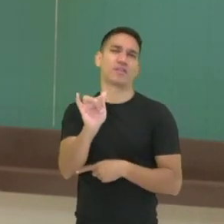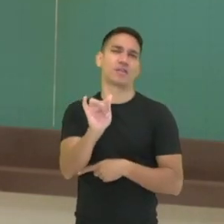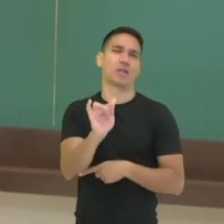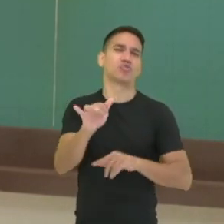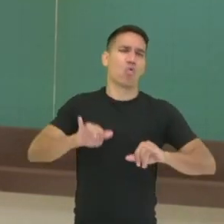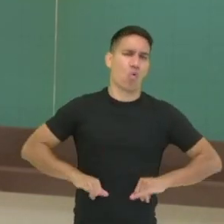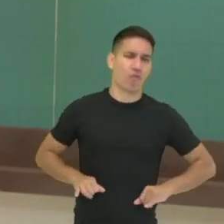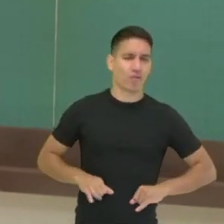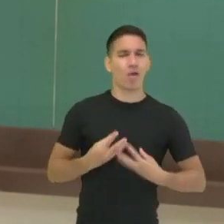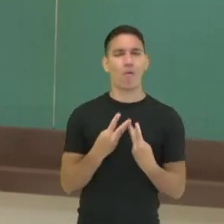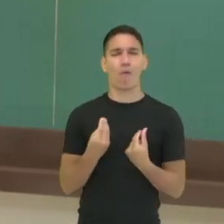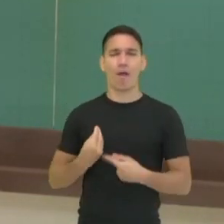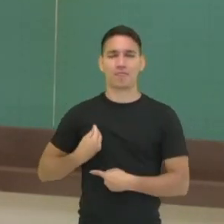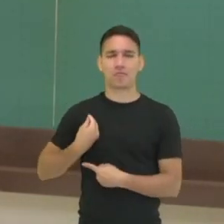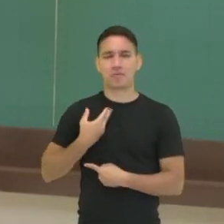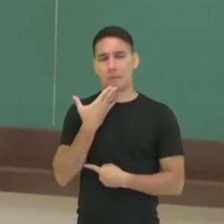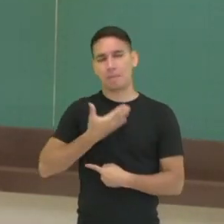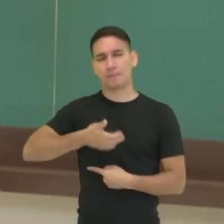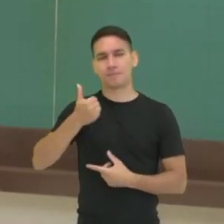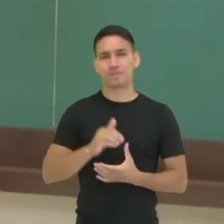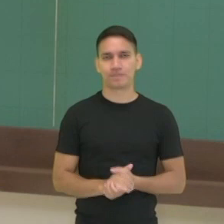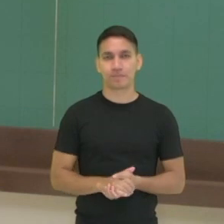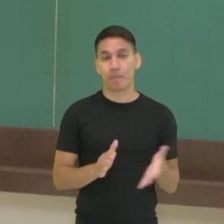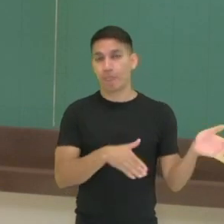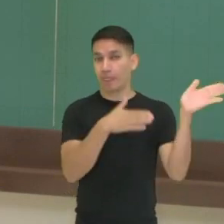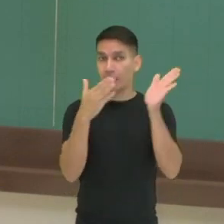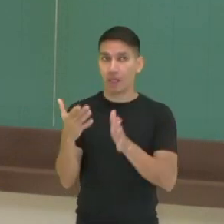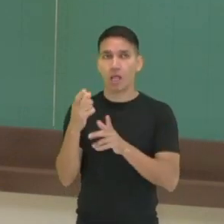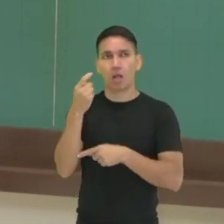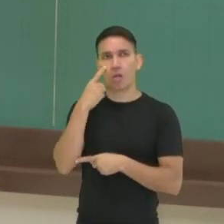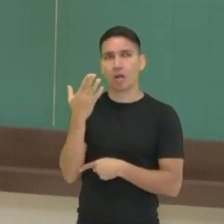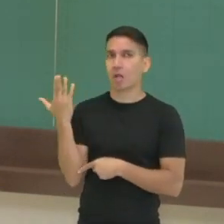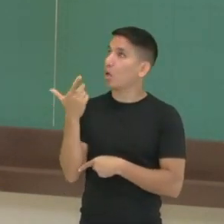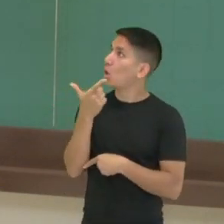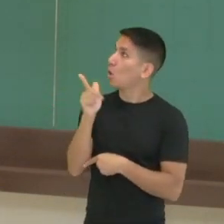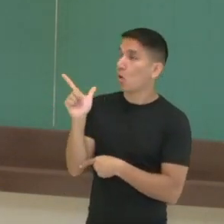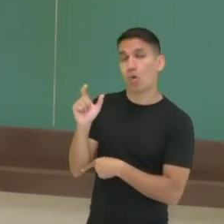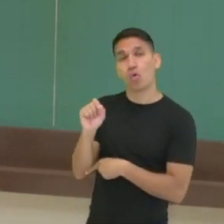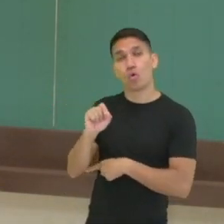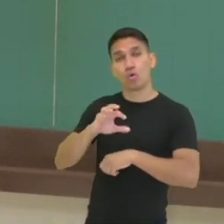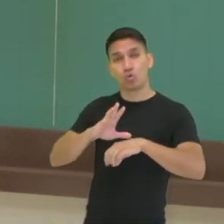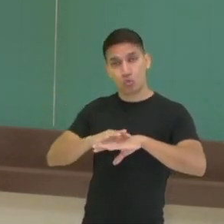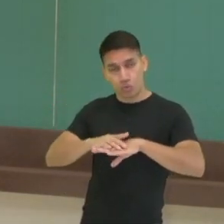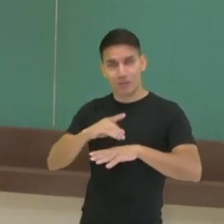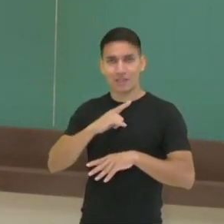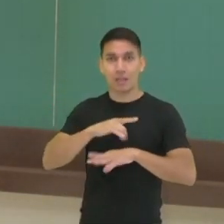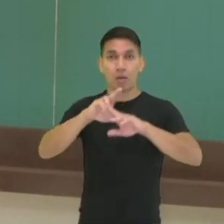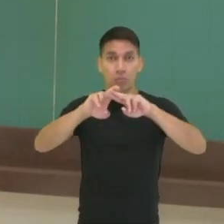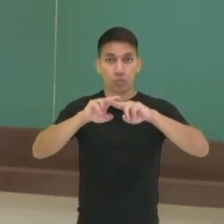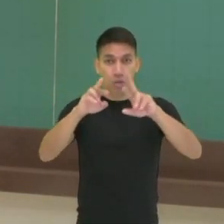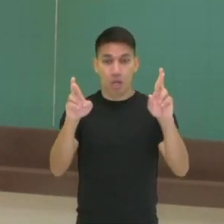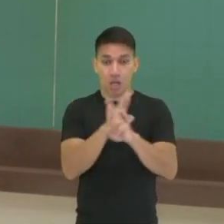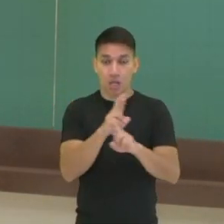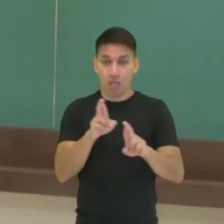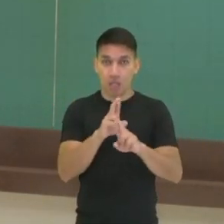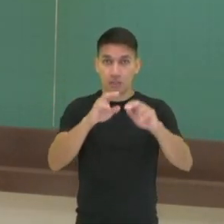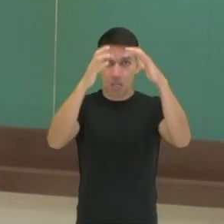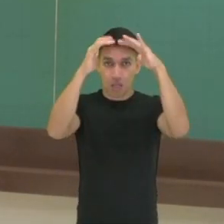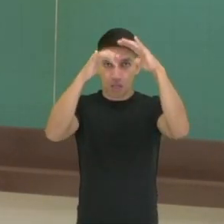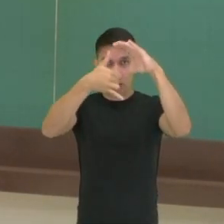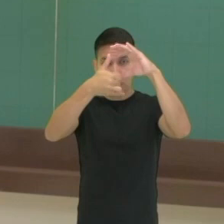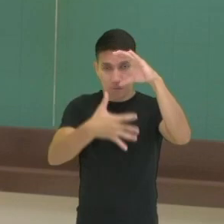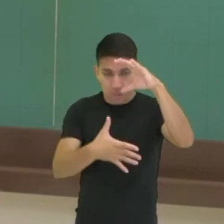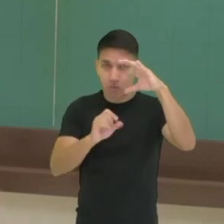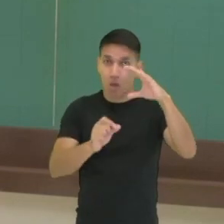vida. E agora nós vamos para a segunda doença dessa aula. Então nós falamos de doenças do sistema nervoso.